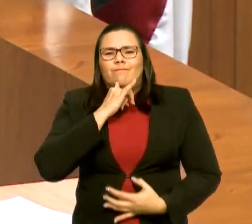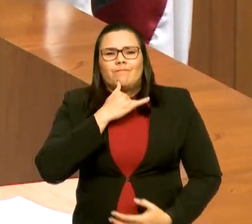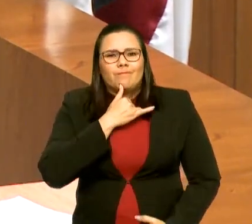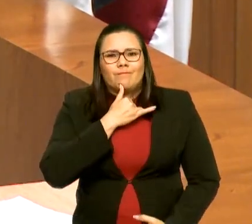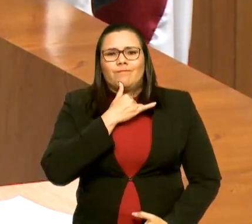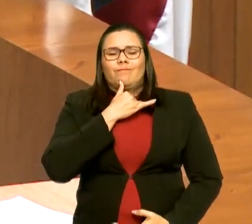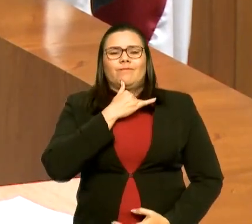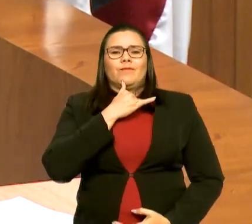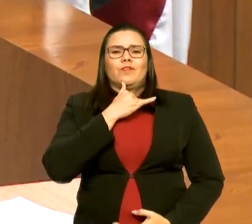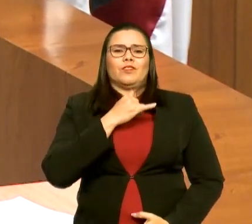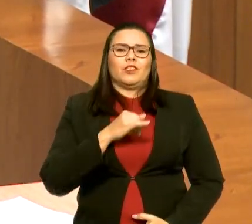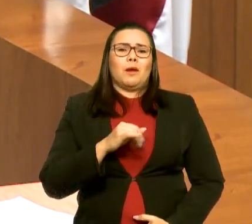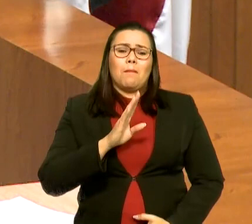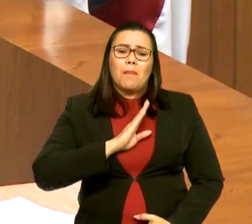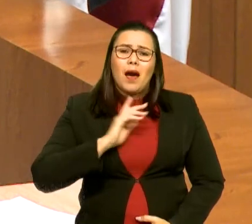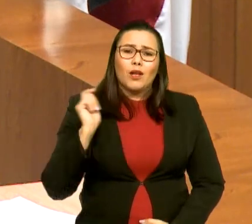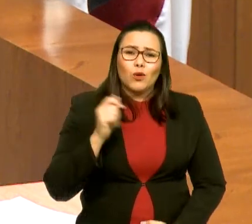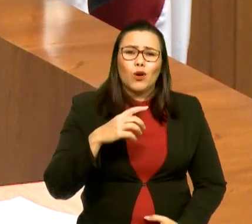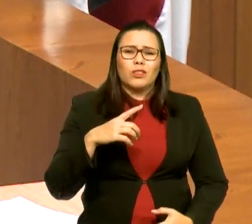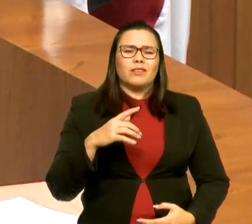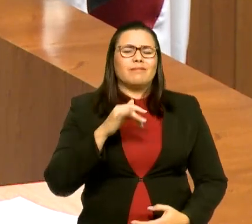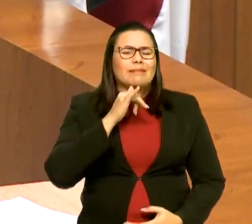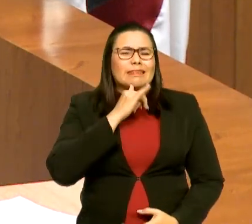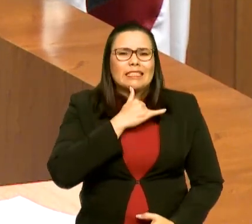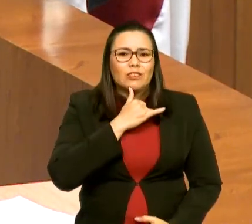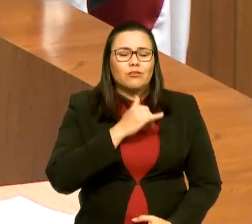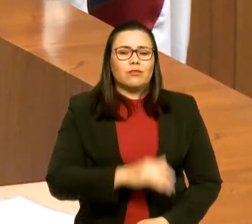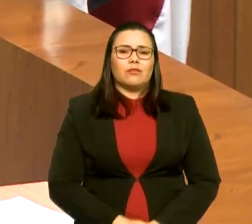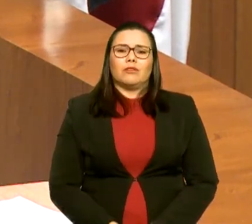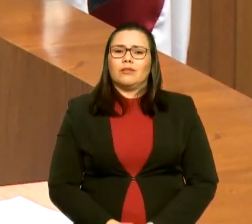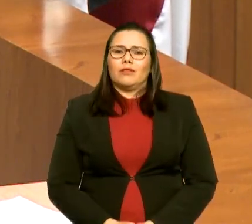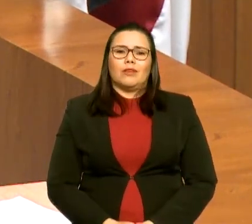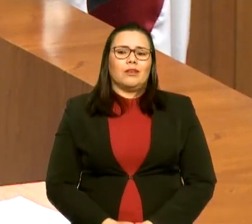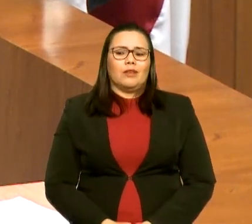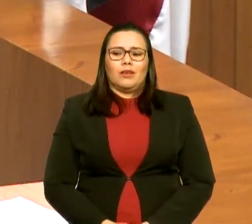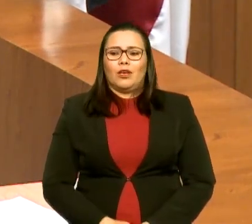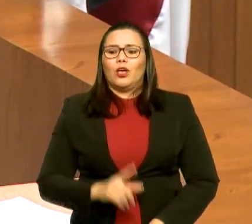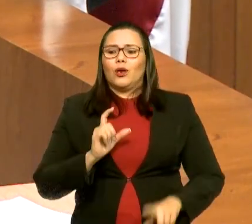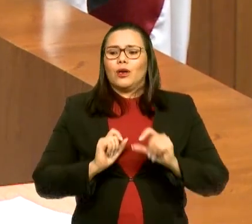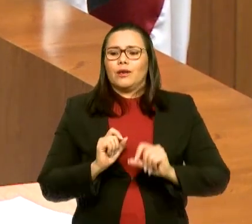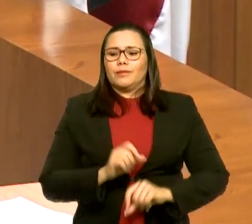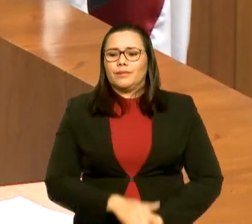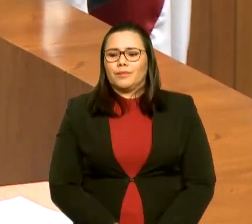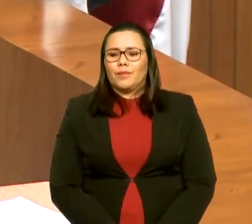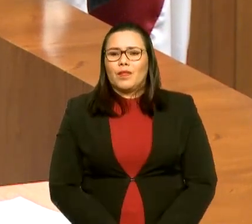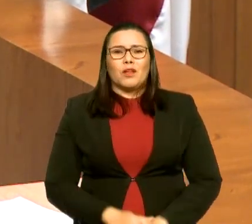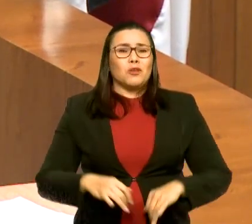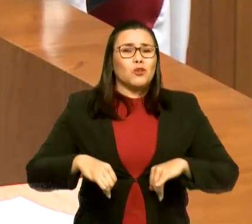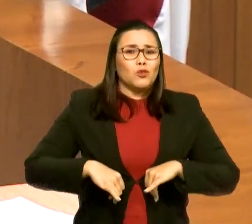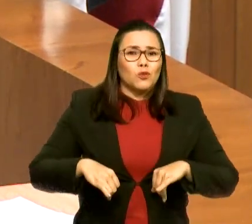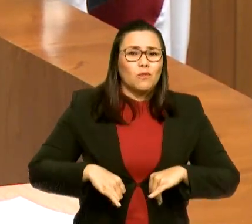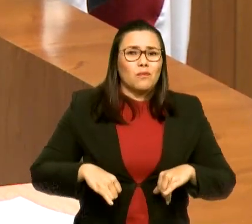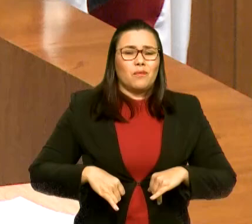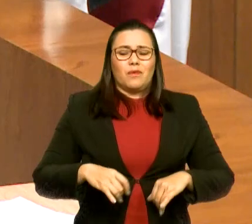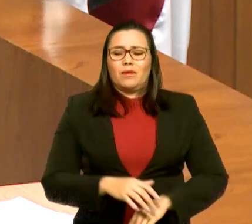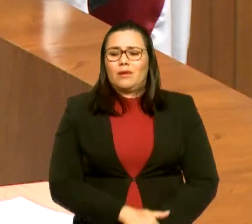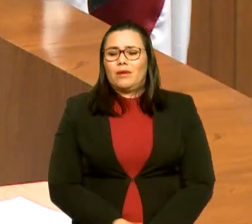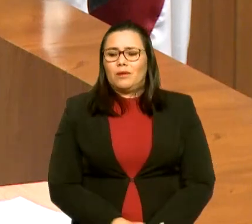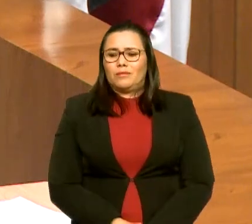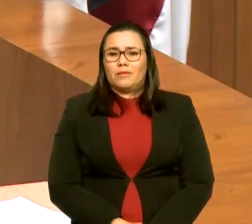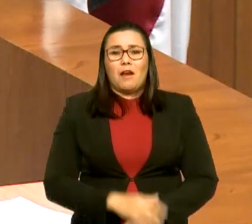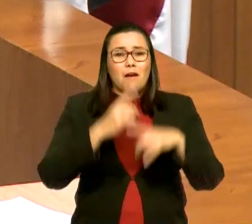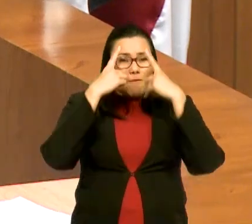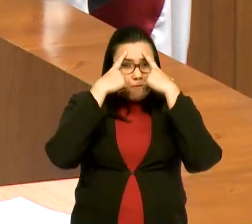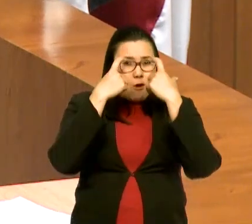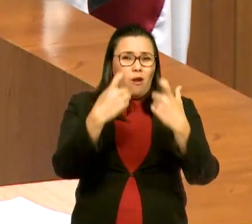o Maranhão. Vítima, e essa criança, tudo indica que foi vítima da monstruosidade de pessoas que